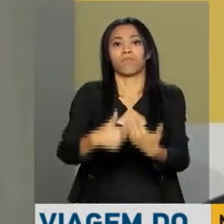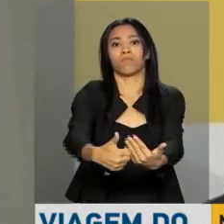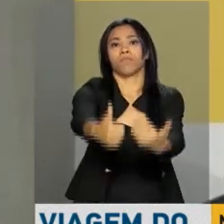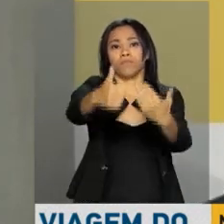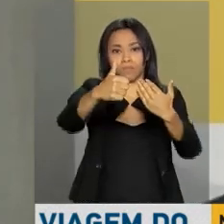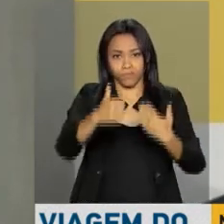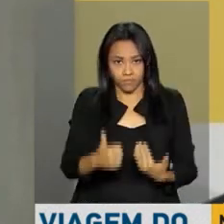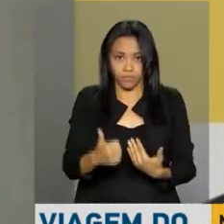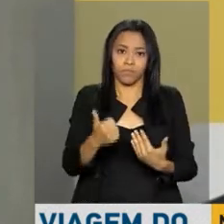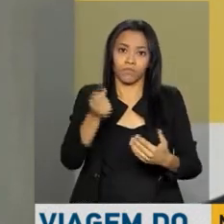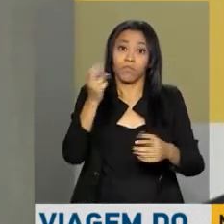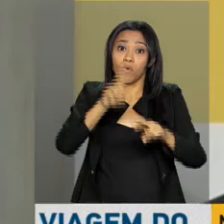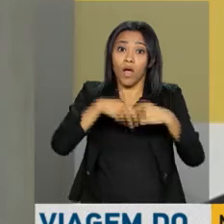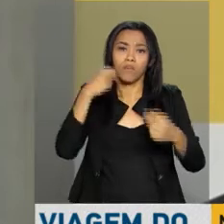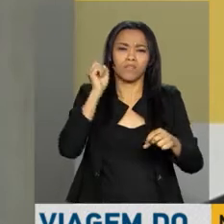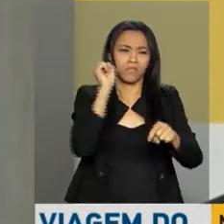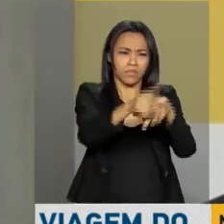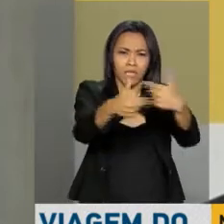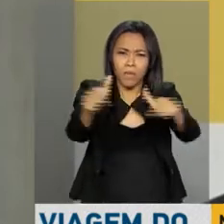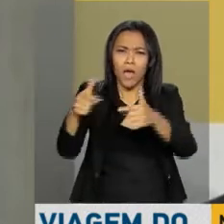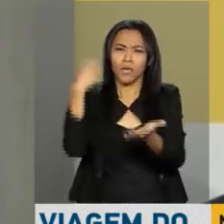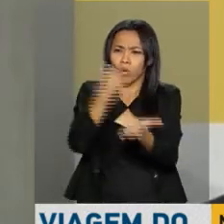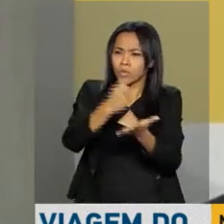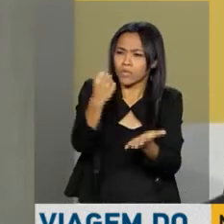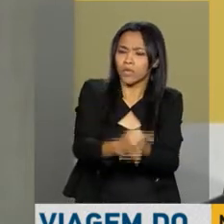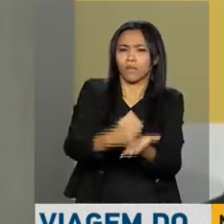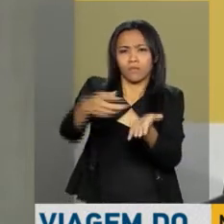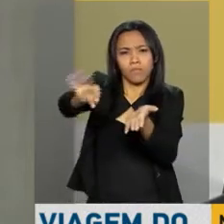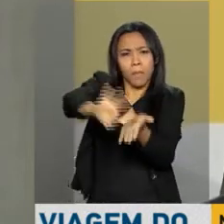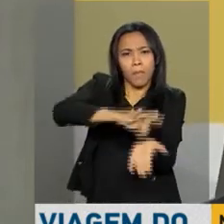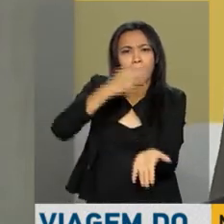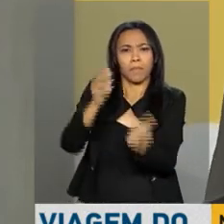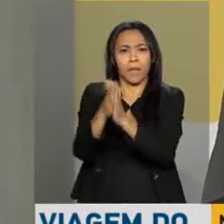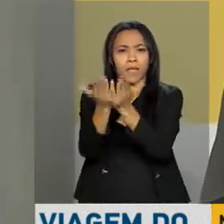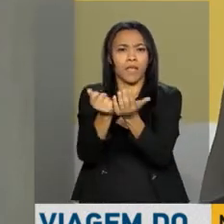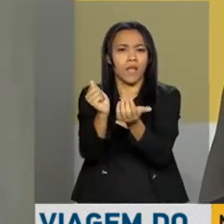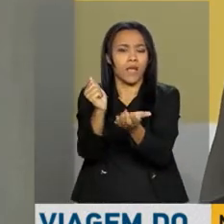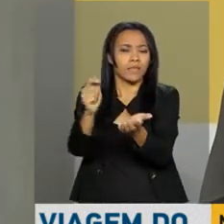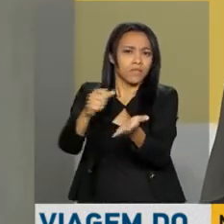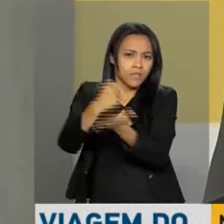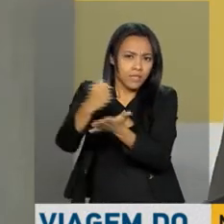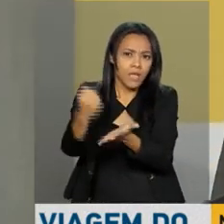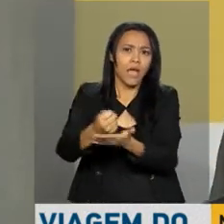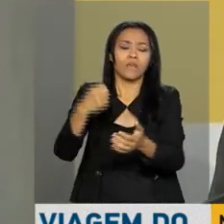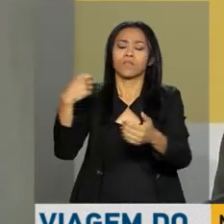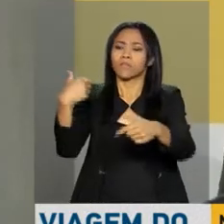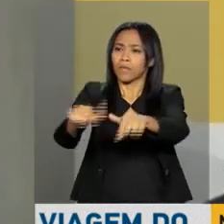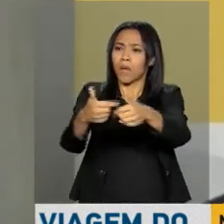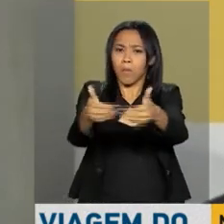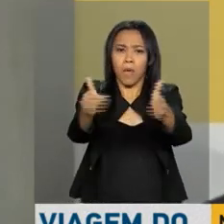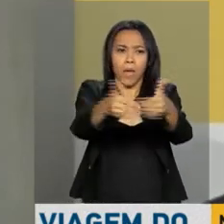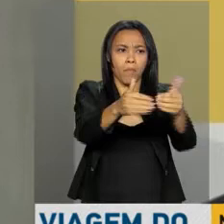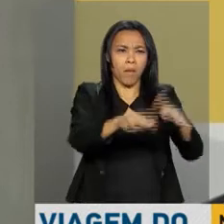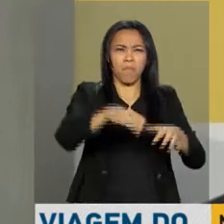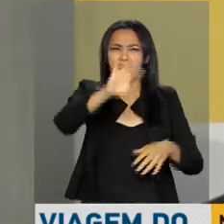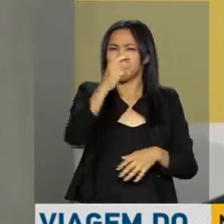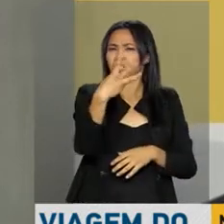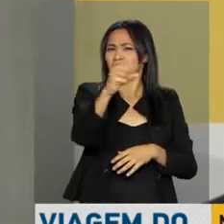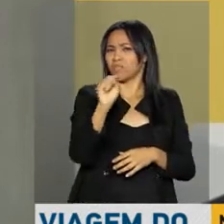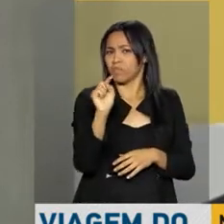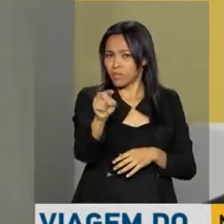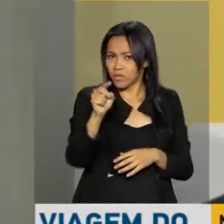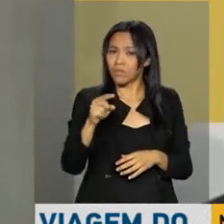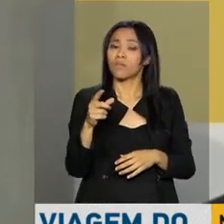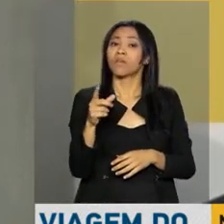no emprego com carteira assinada postos de trabalho mais de 113 mil mas postos de trabalho